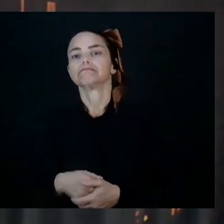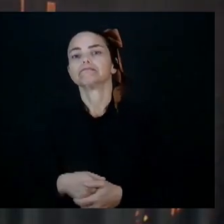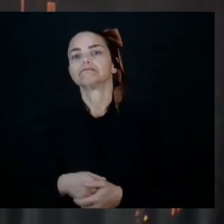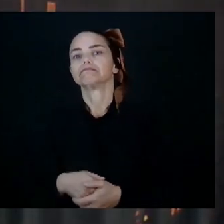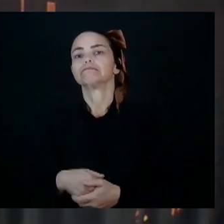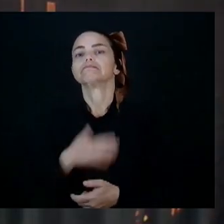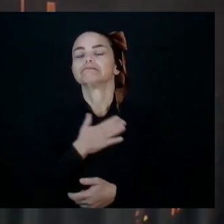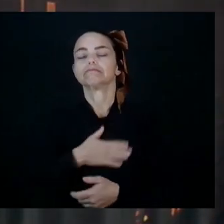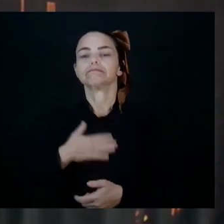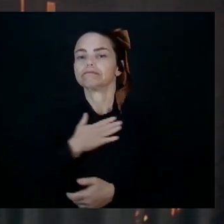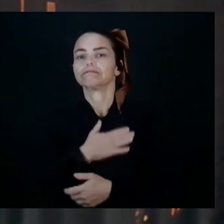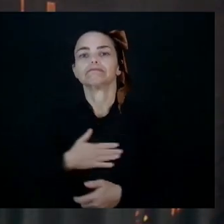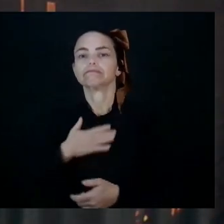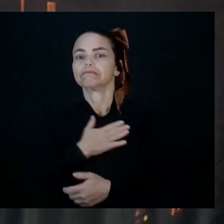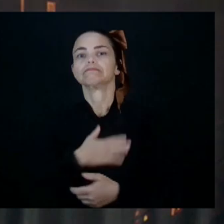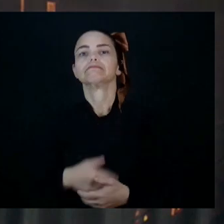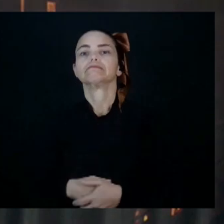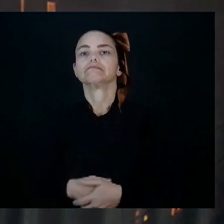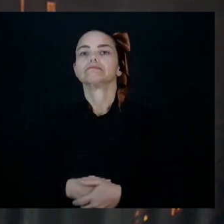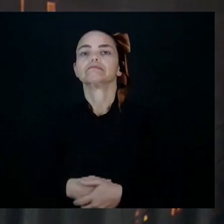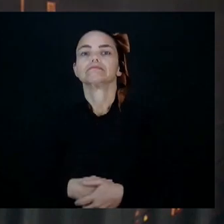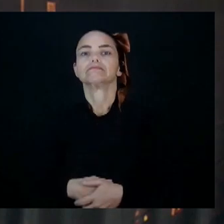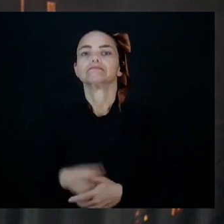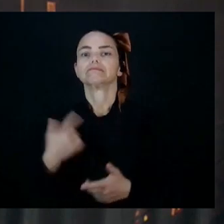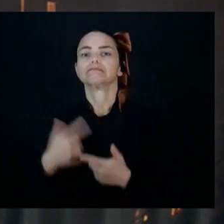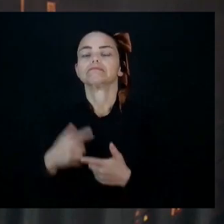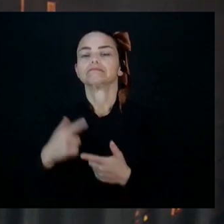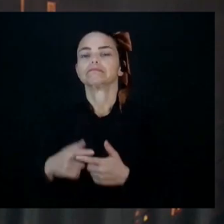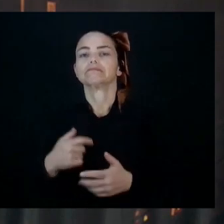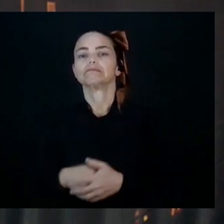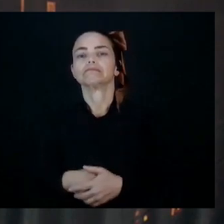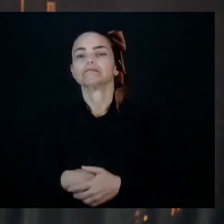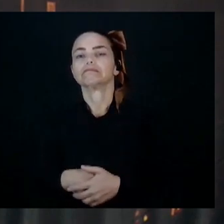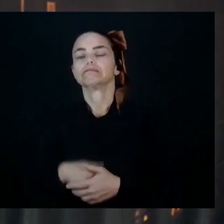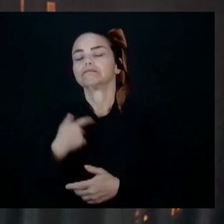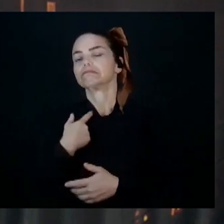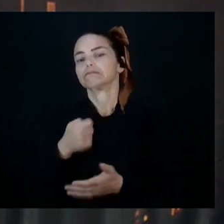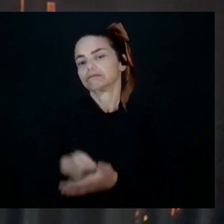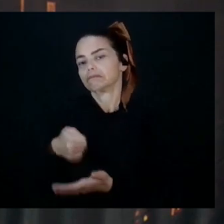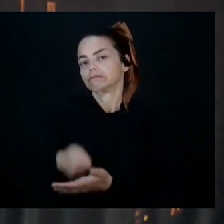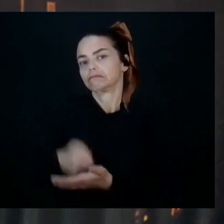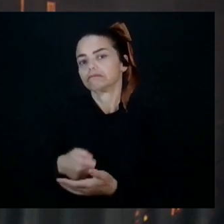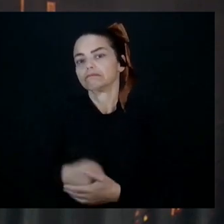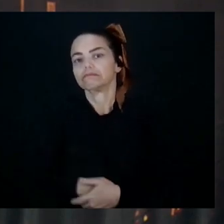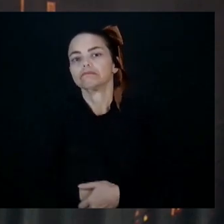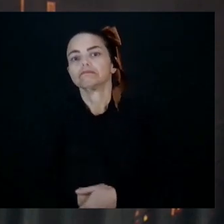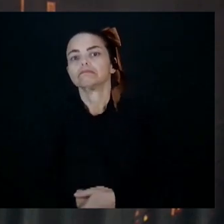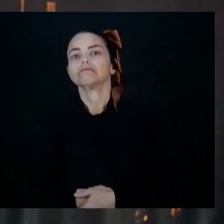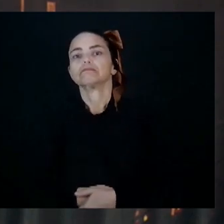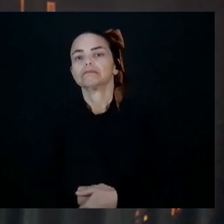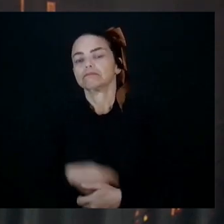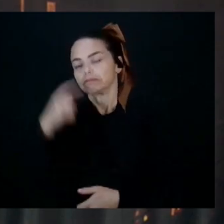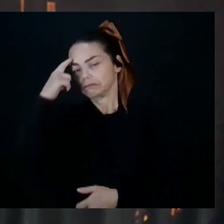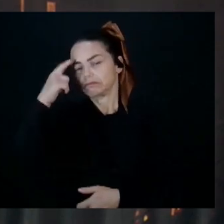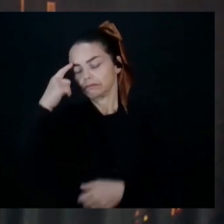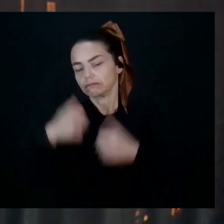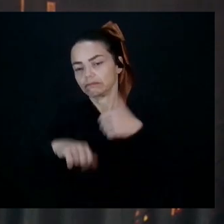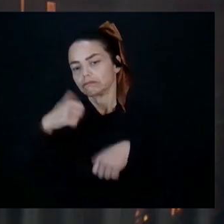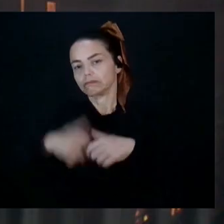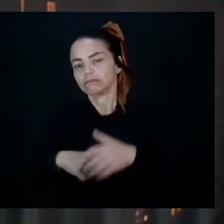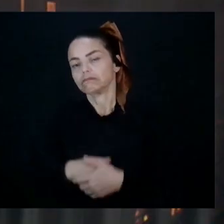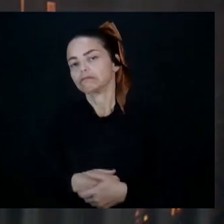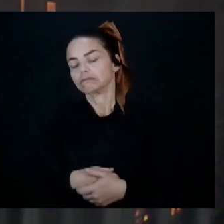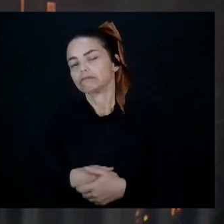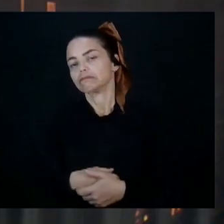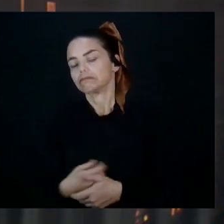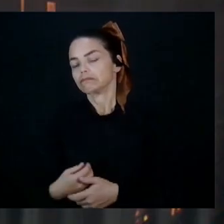dessa abordagem, né, da comunicação não violenta, que obriga a gente a se repensar, né? Como é que eu convido